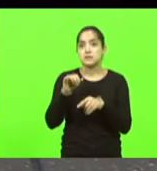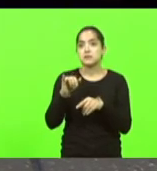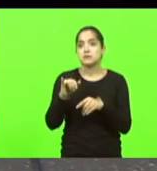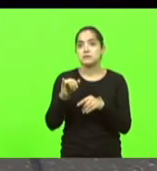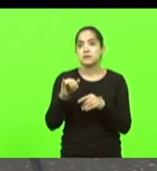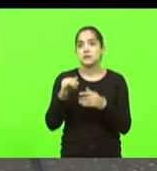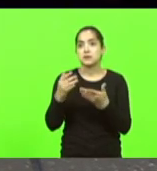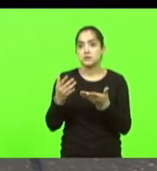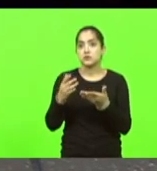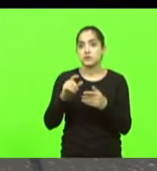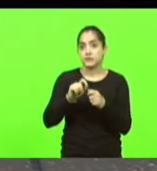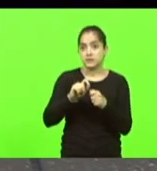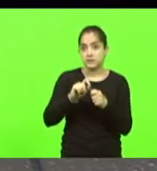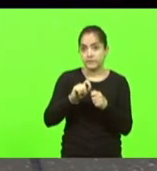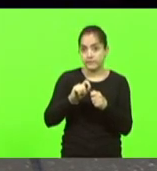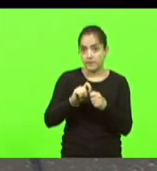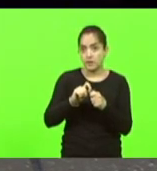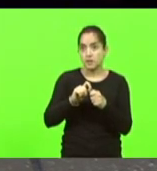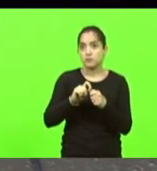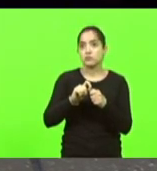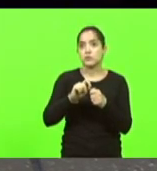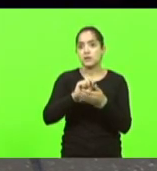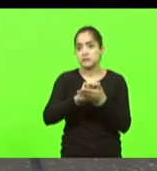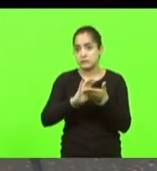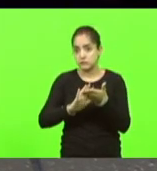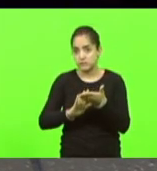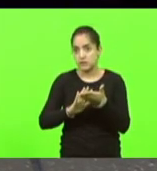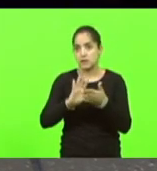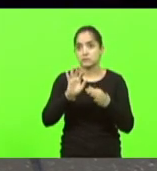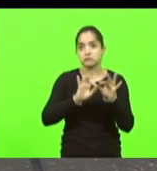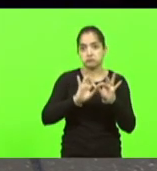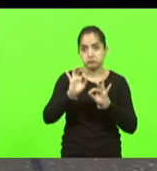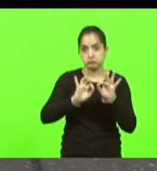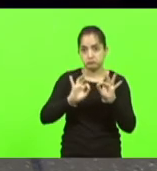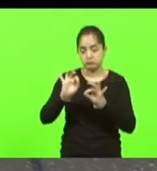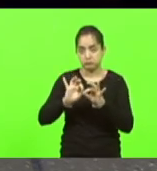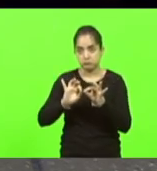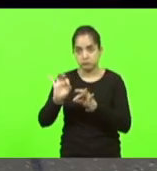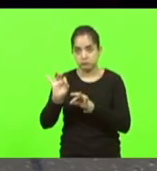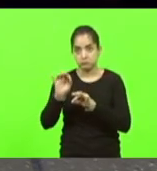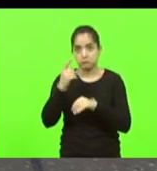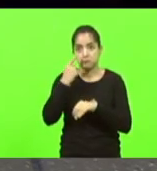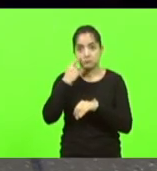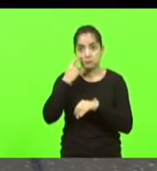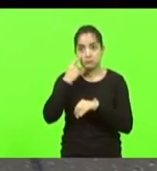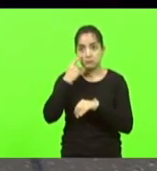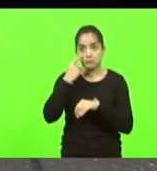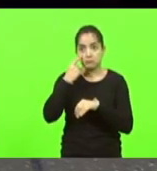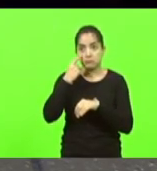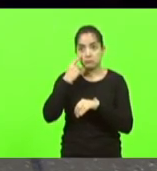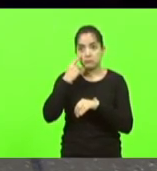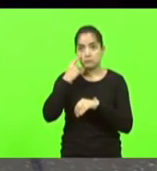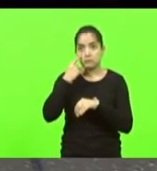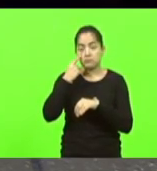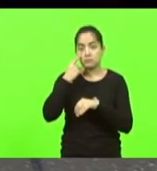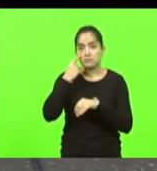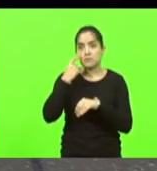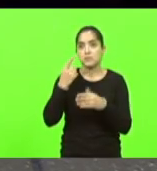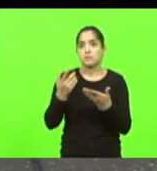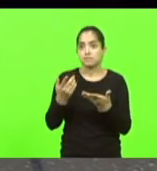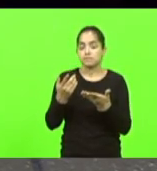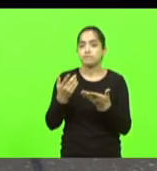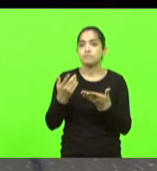com efeito o seu dever de casa naquele momento eu teria é nos